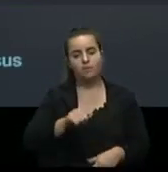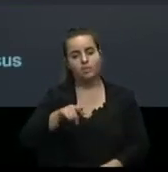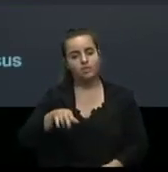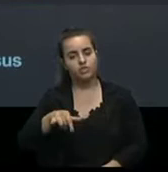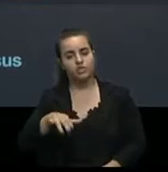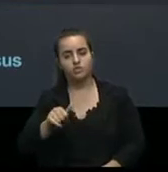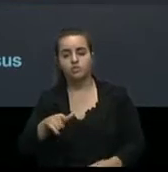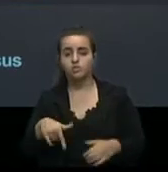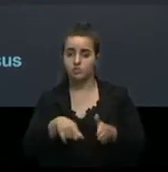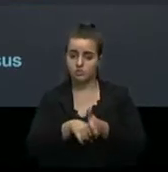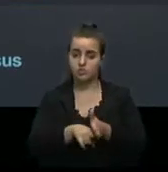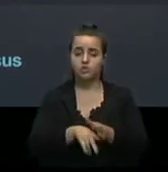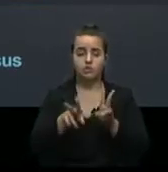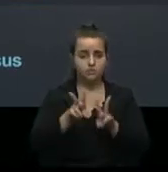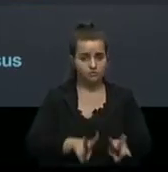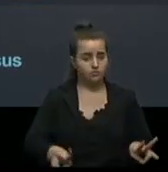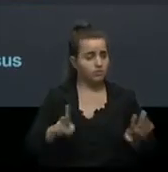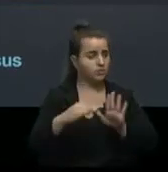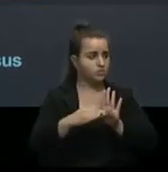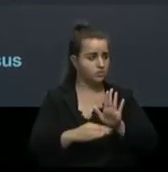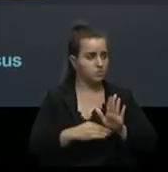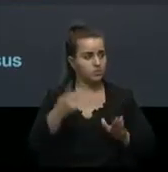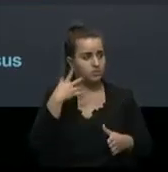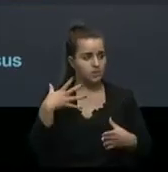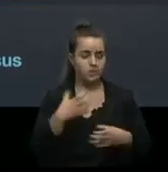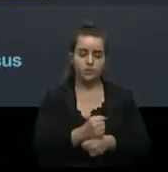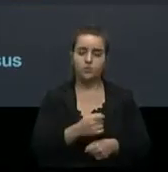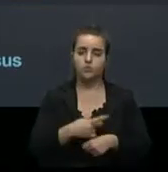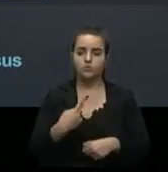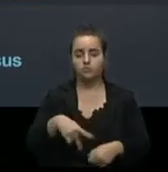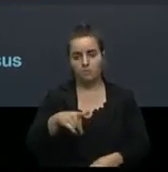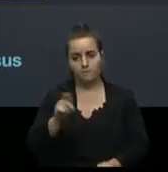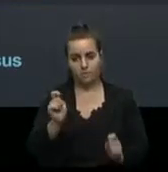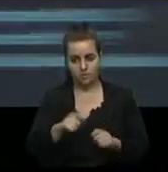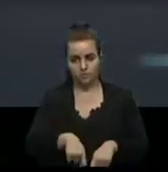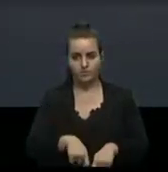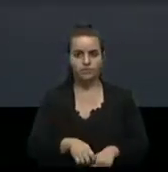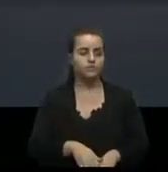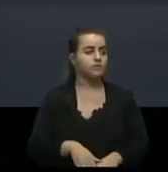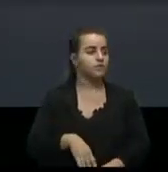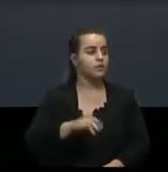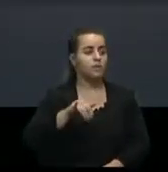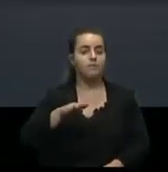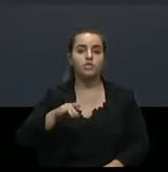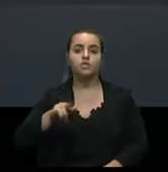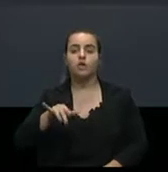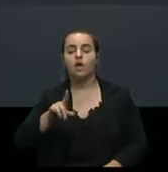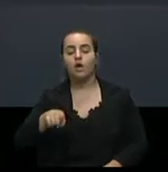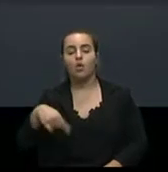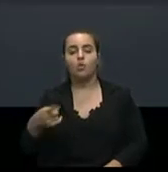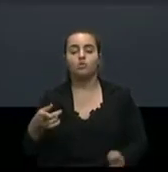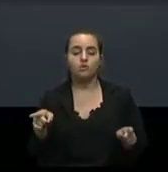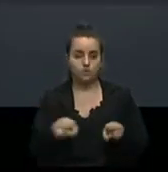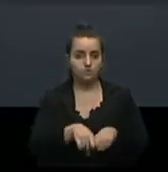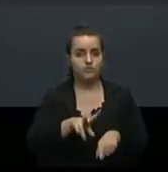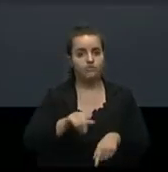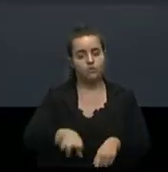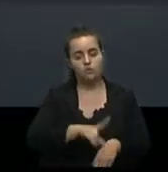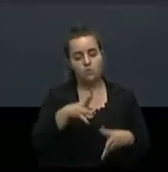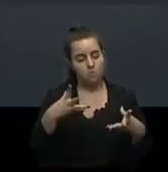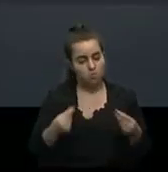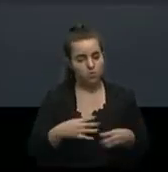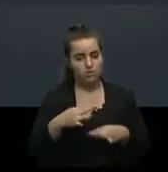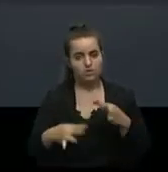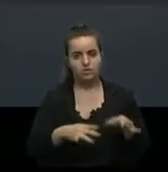de pesquisa e acompanhe os seus passos para calcular as probabilidades. O IBGE é outro órgão que também utiliza muito